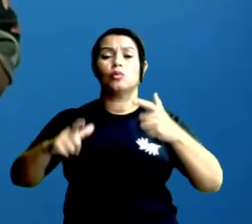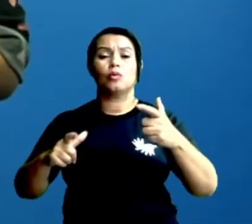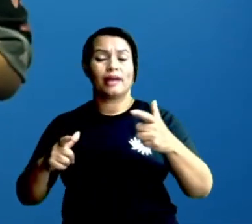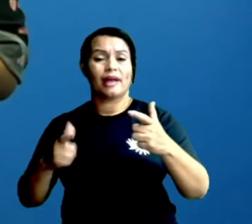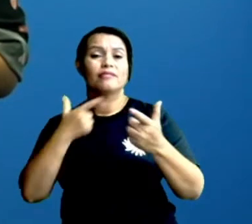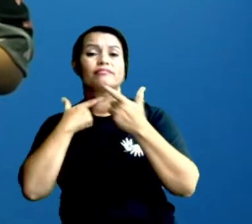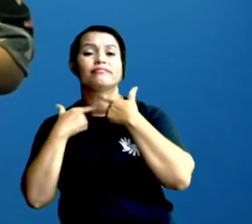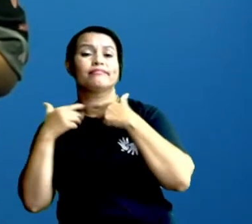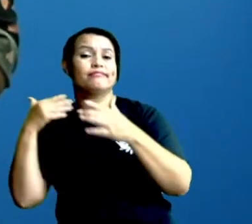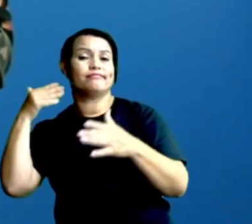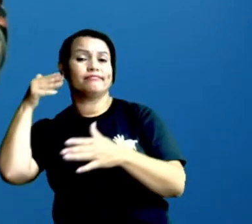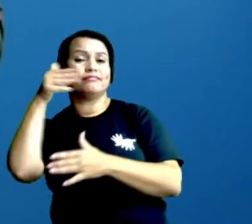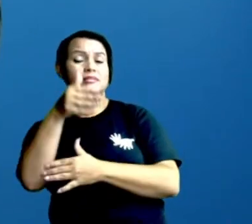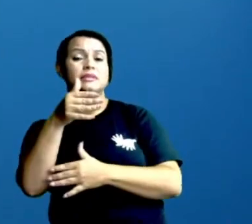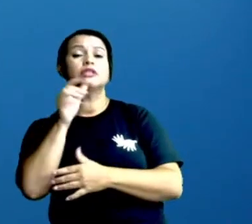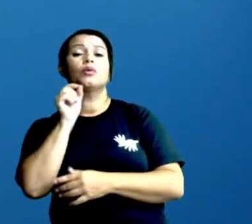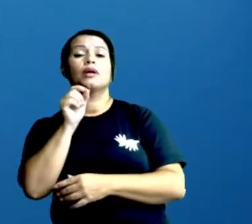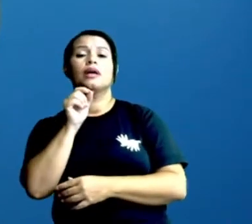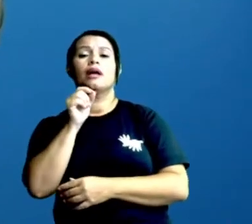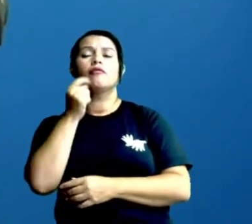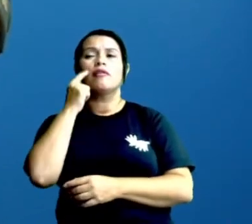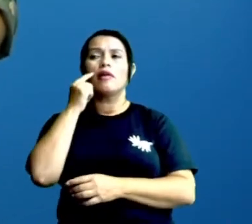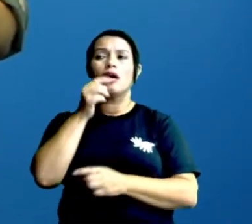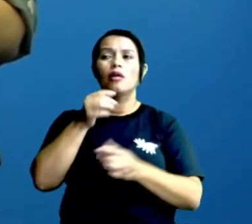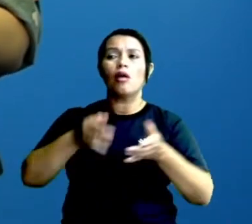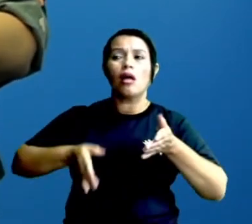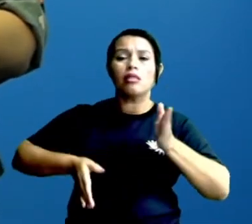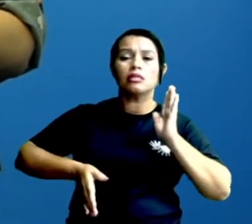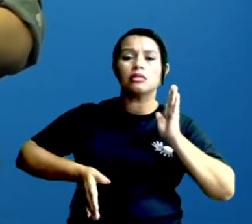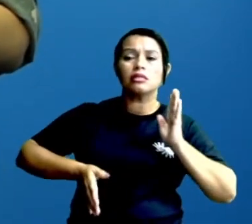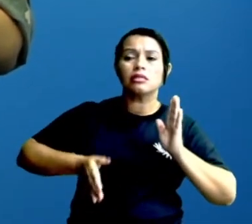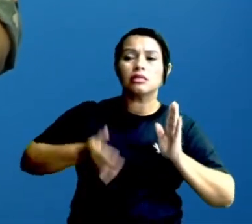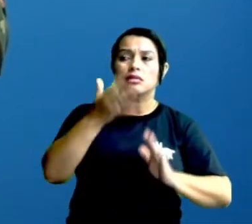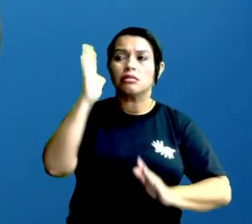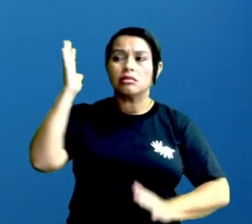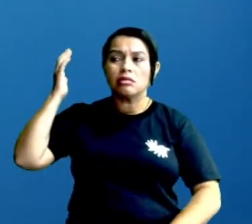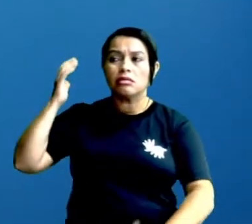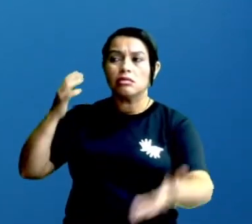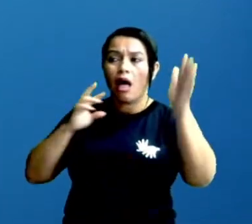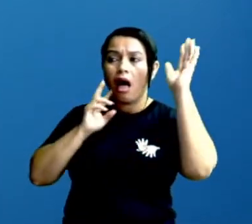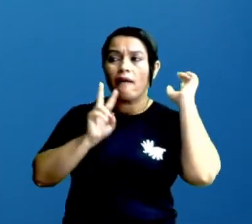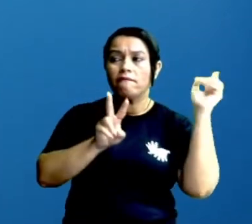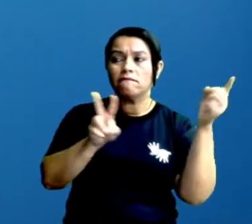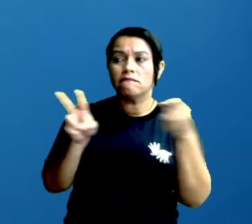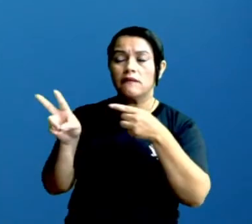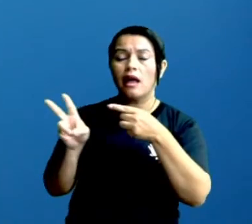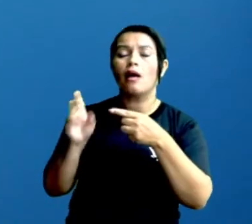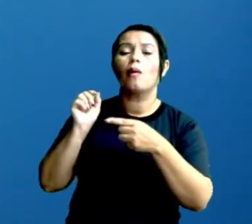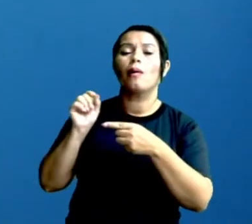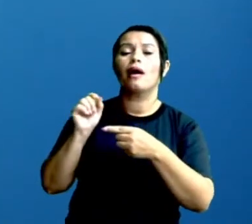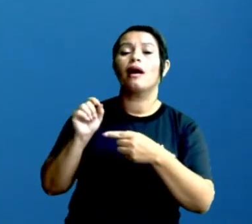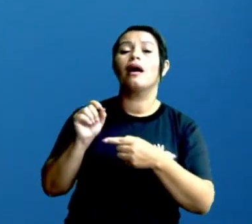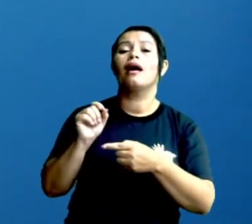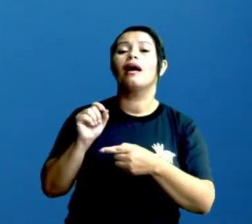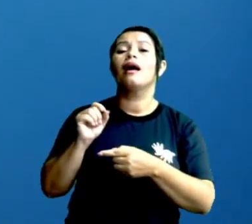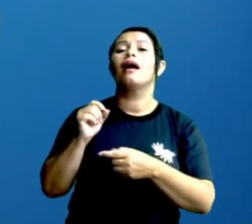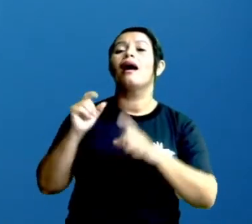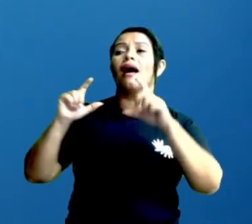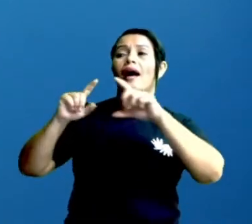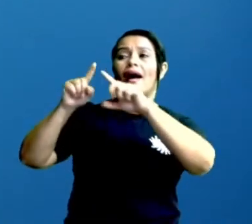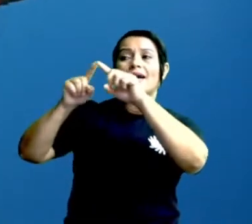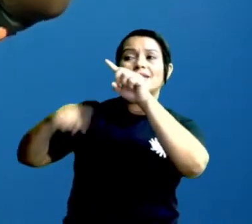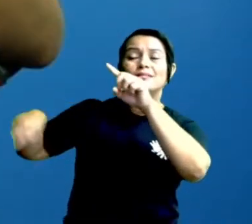destino desejado, ele coloca em metro. Quanto mais a gente vai se aproximando do nosso destino, você